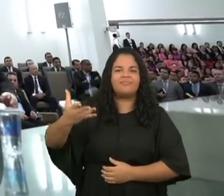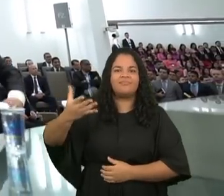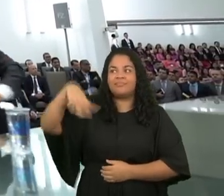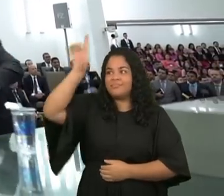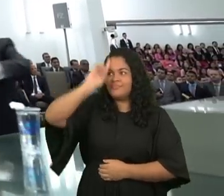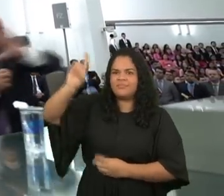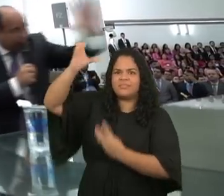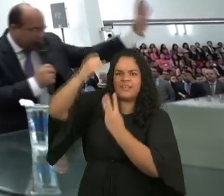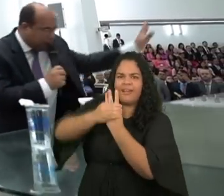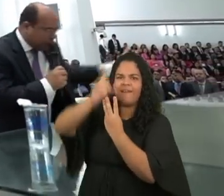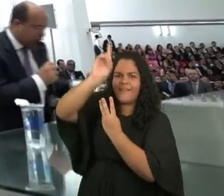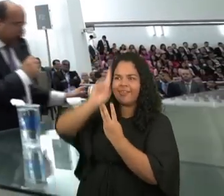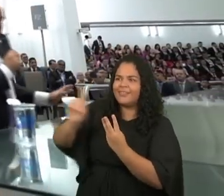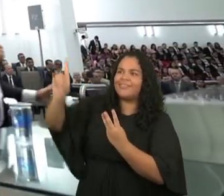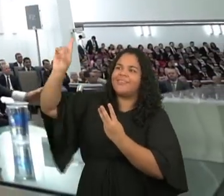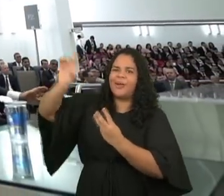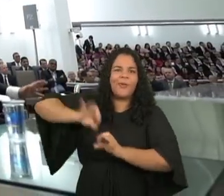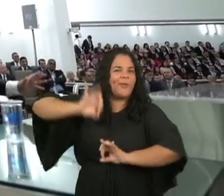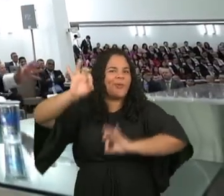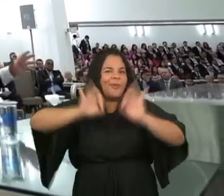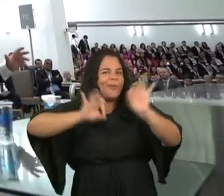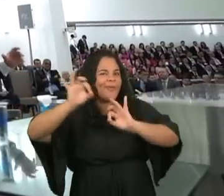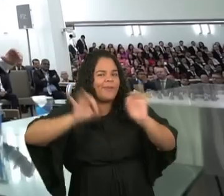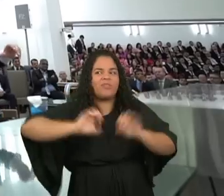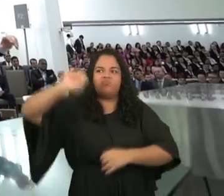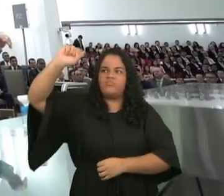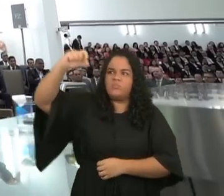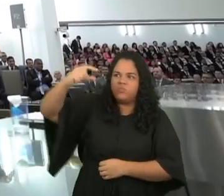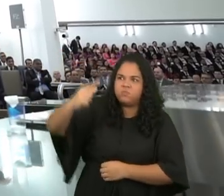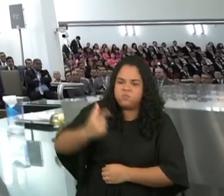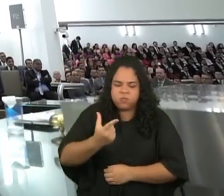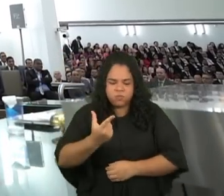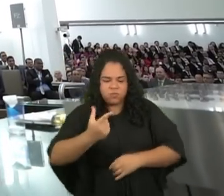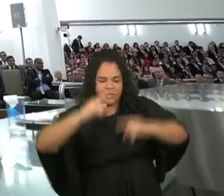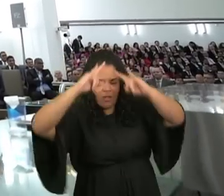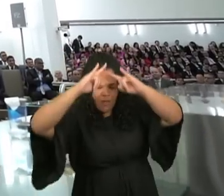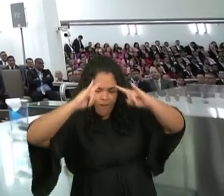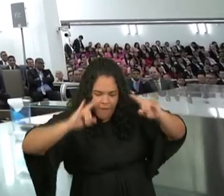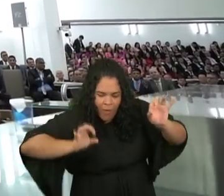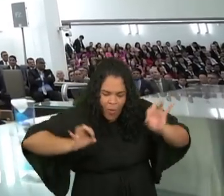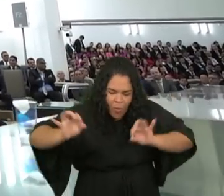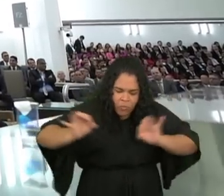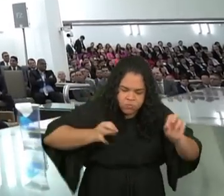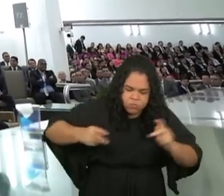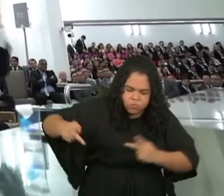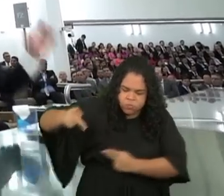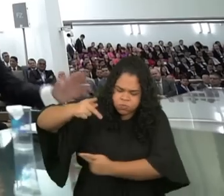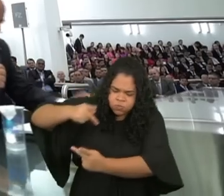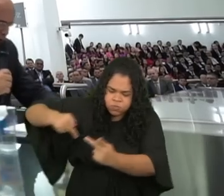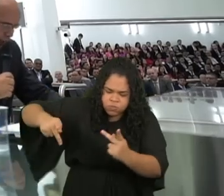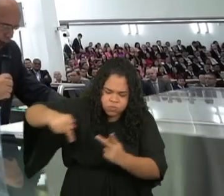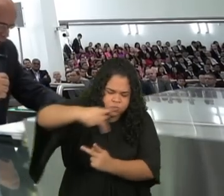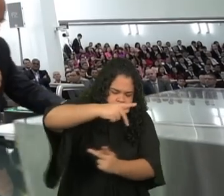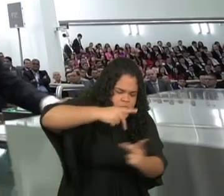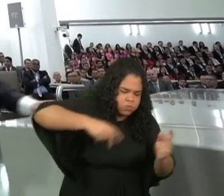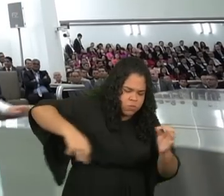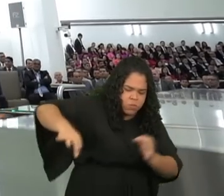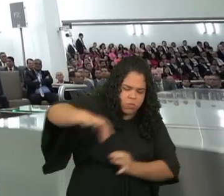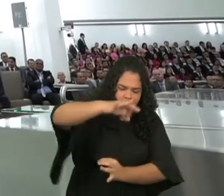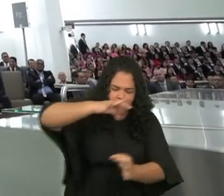que colocou Júpiter para proteger a Terra, e ainda faltou a área gravitacional da Terra e tudo mais que não dá